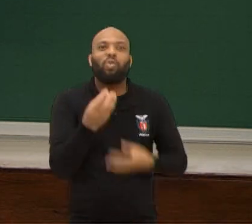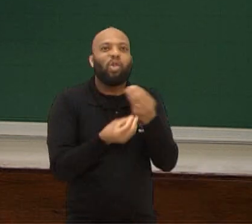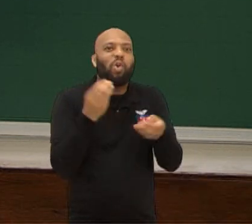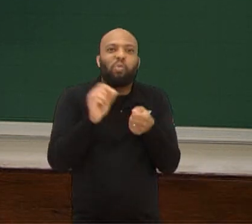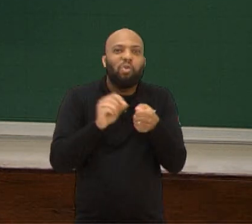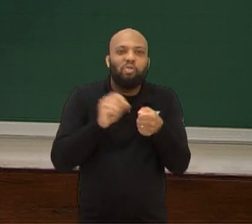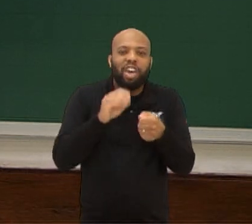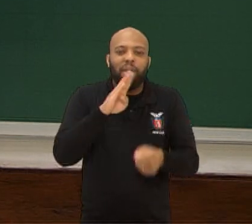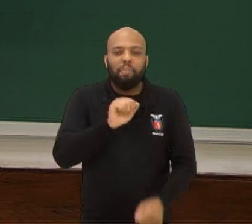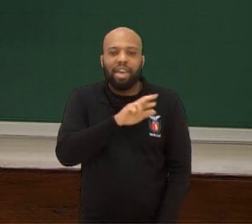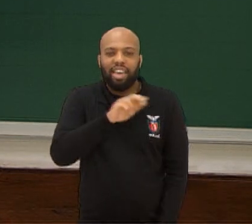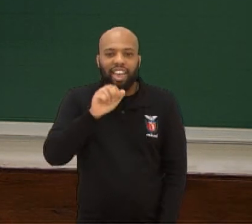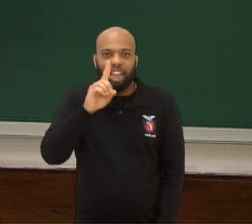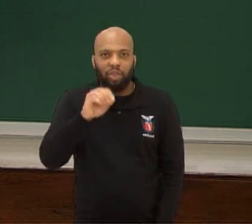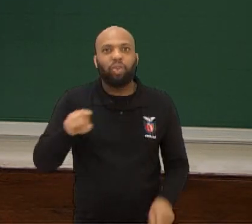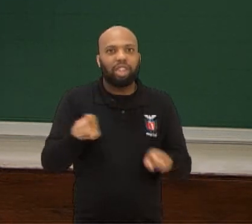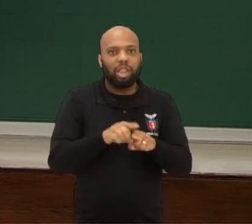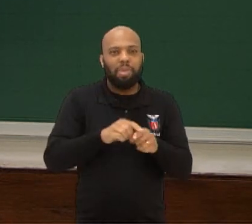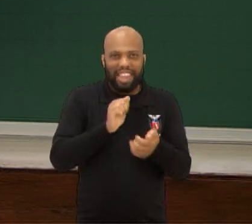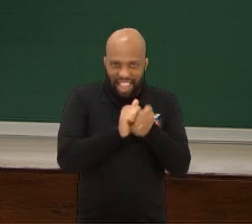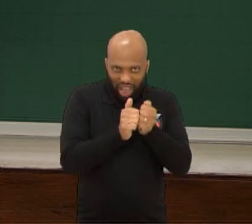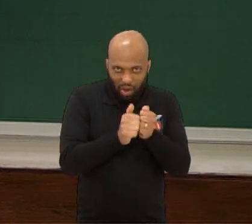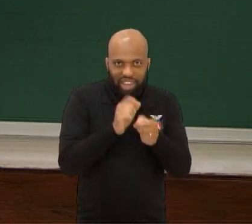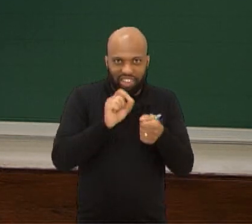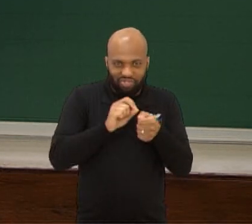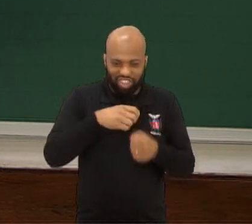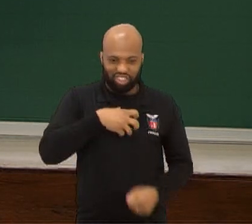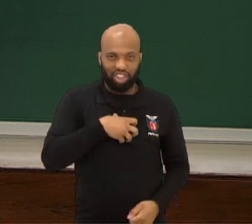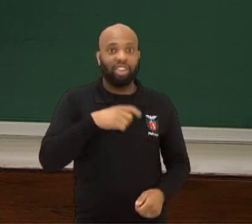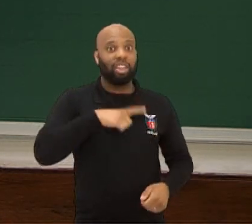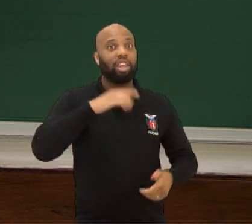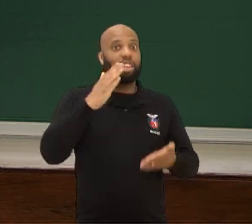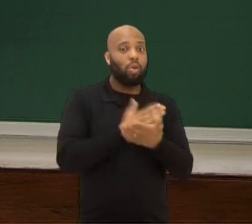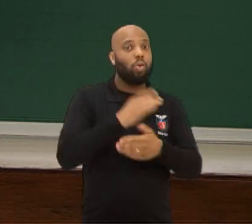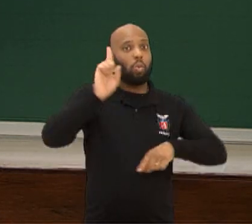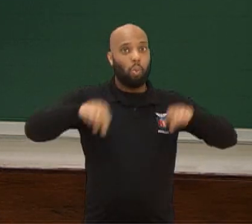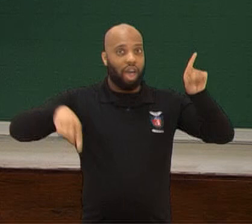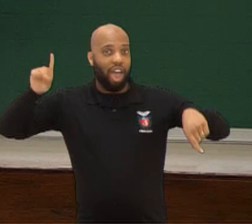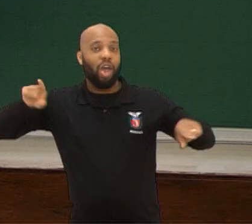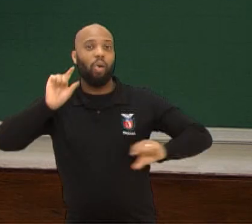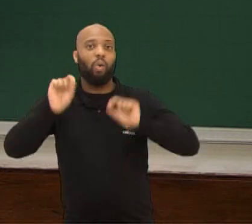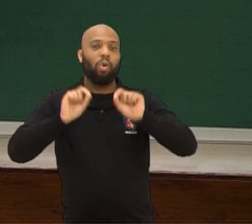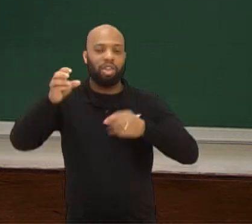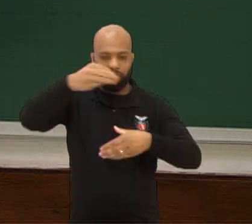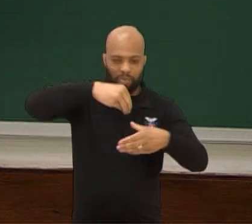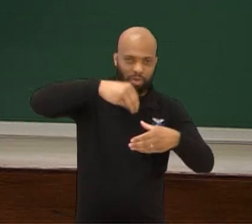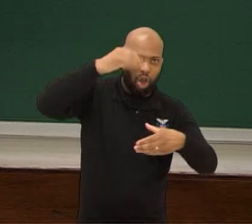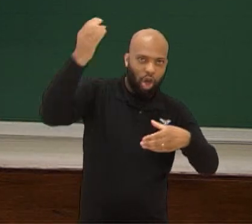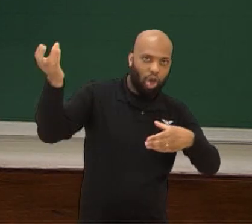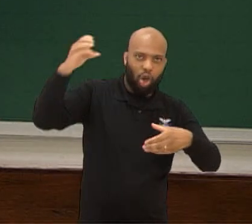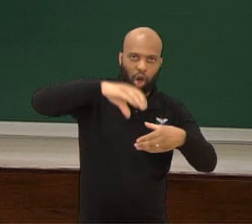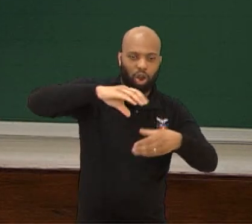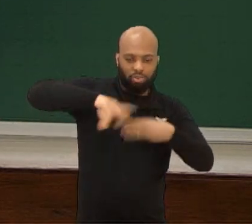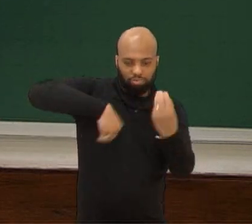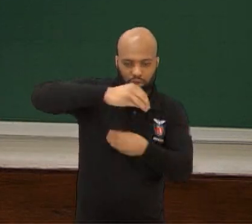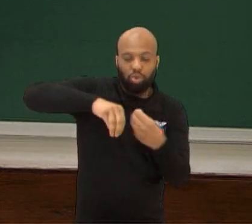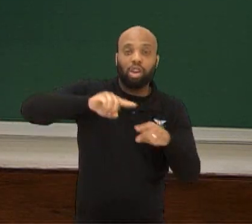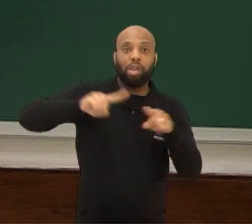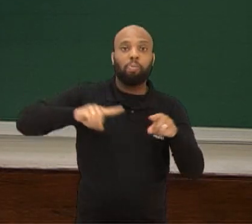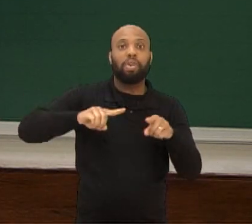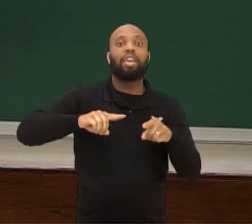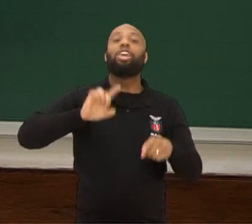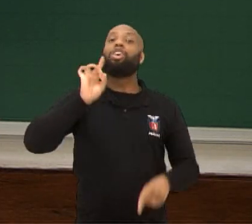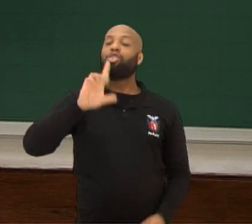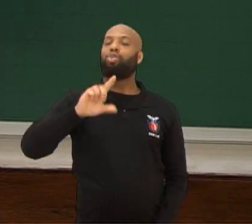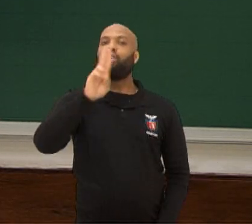do barreado, assim como do arroz e carreteiro, às vezes tem algumas variações ali no que é colocado de ingrediente, mas a receita tradicional só vai